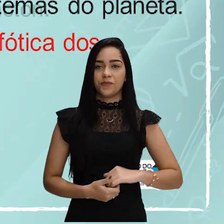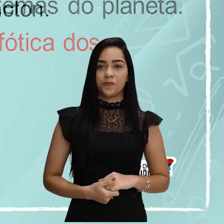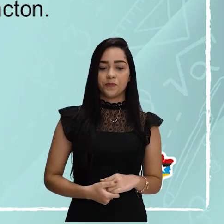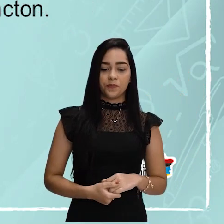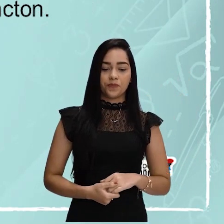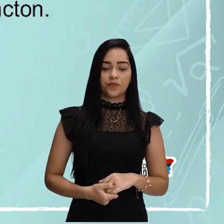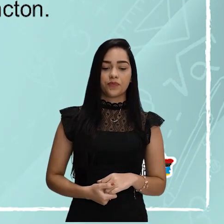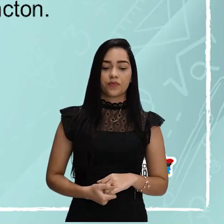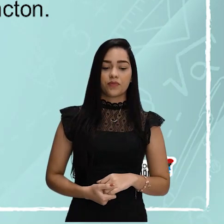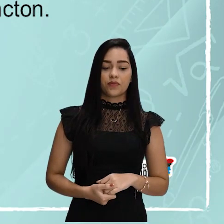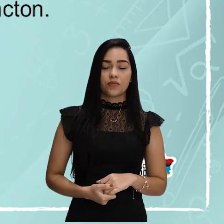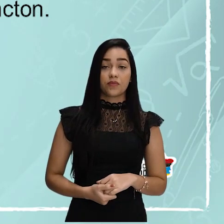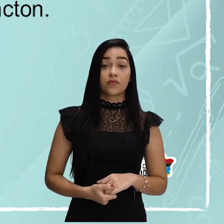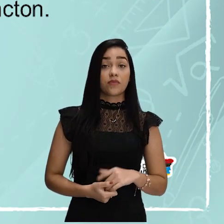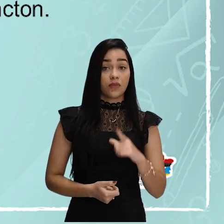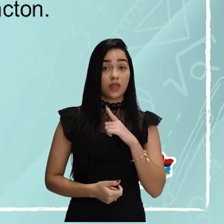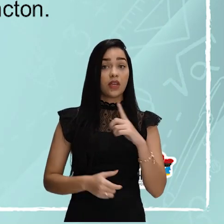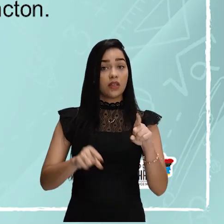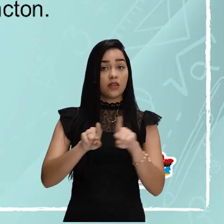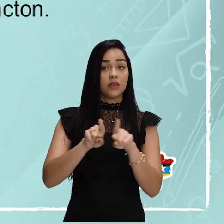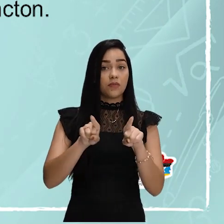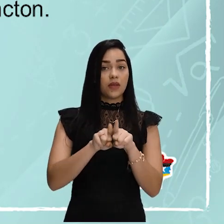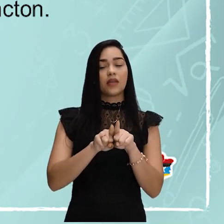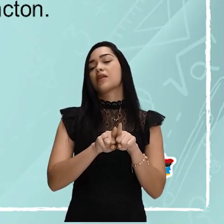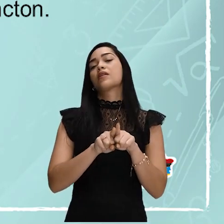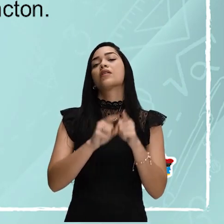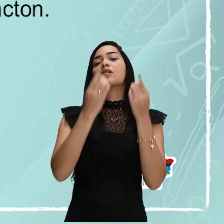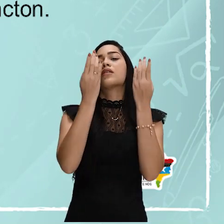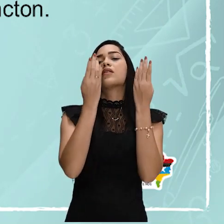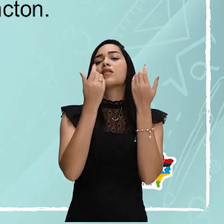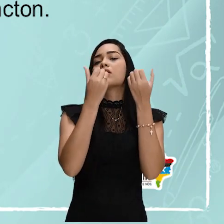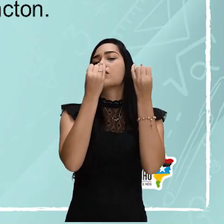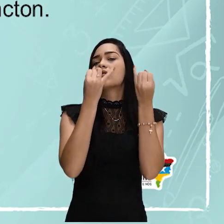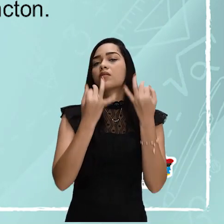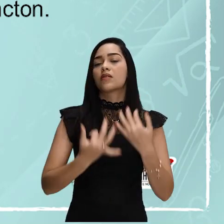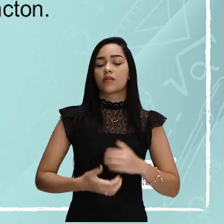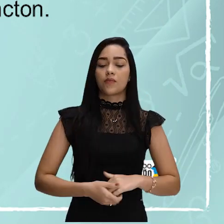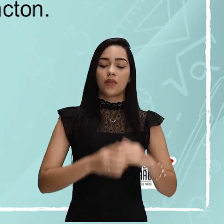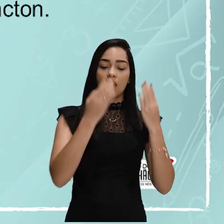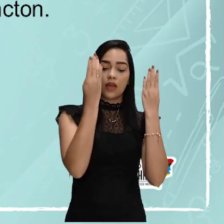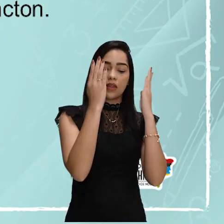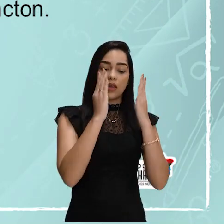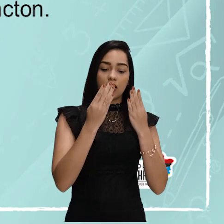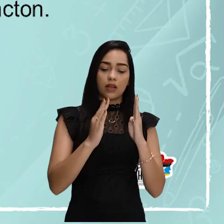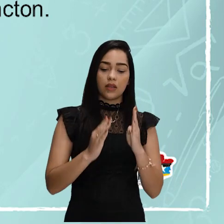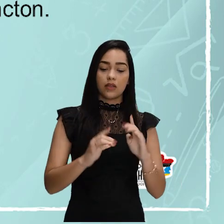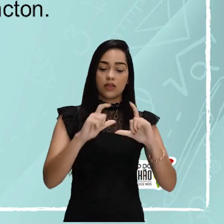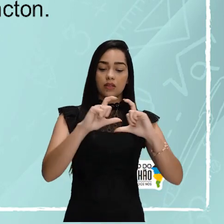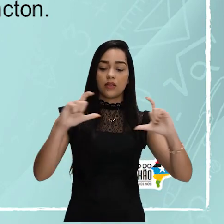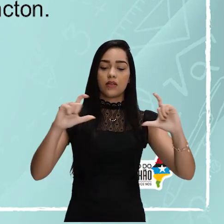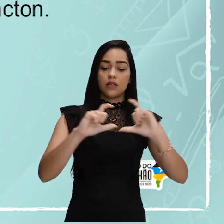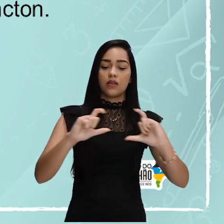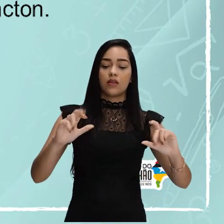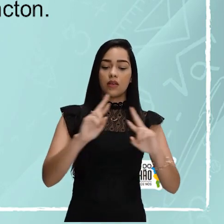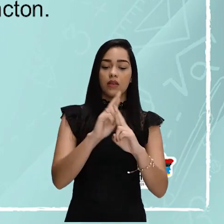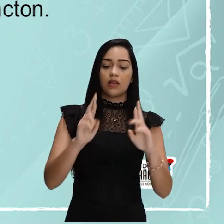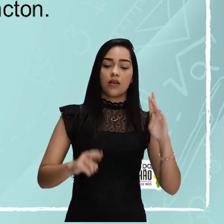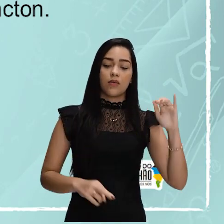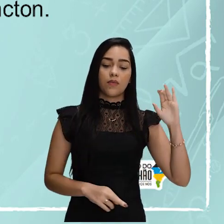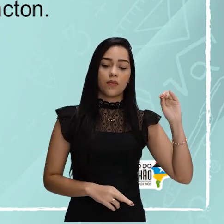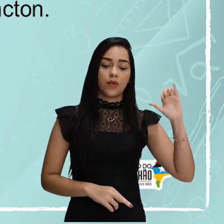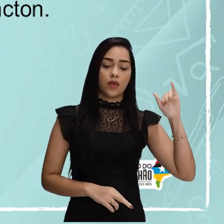questão, ela diz: analise as proposições e relações ao biociclo, liminociclo